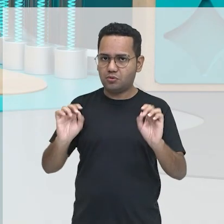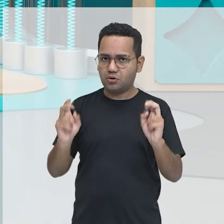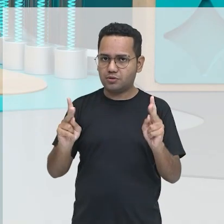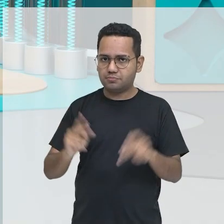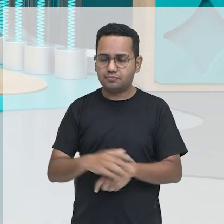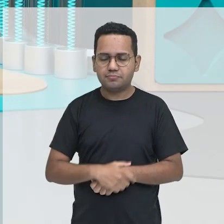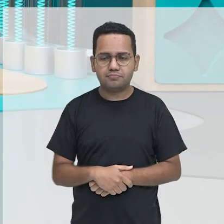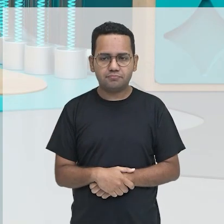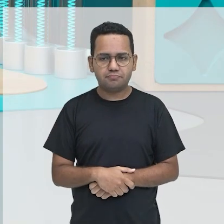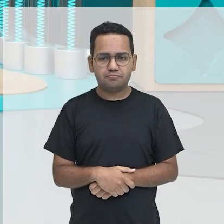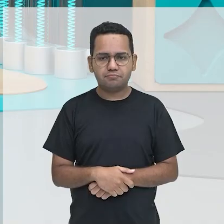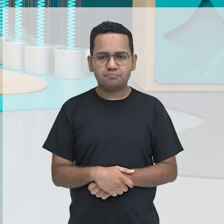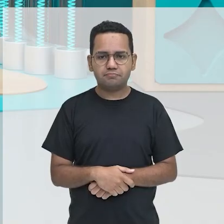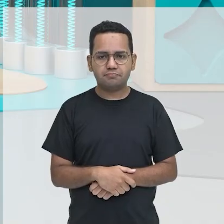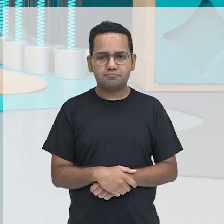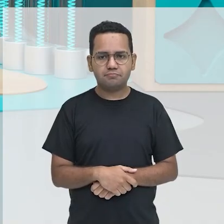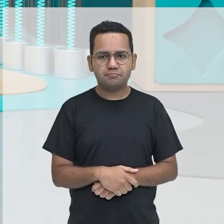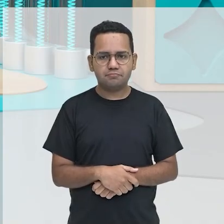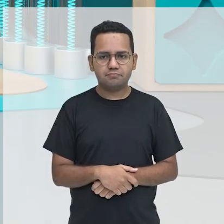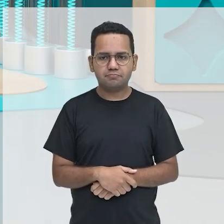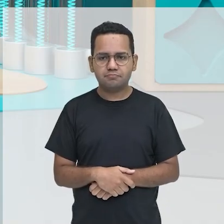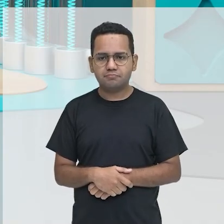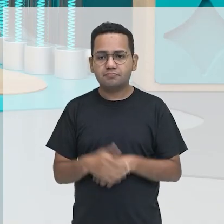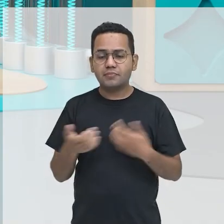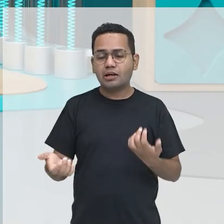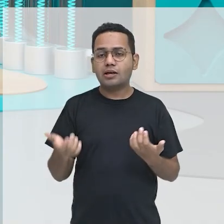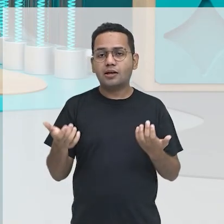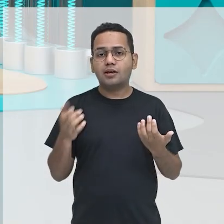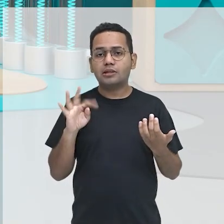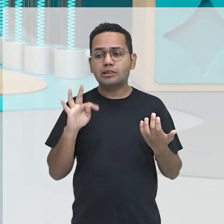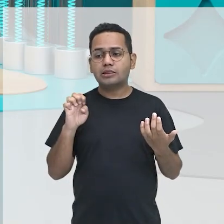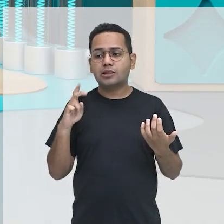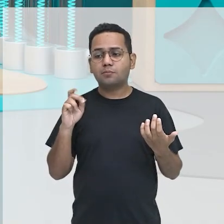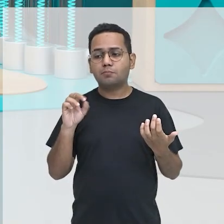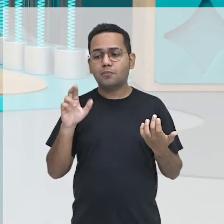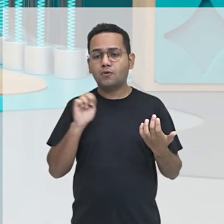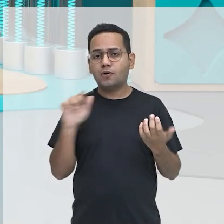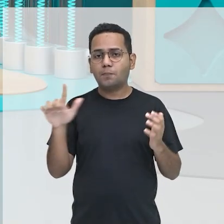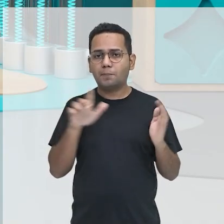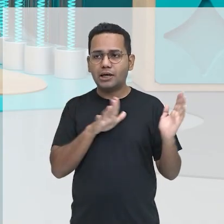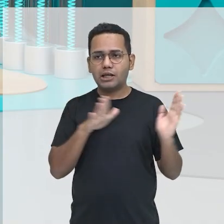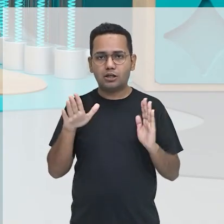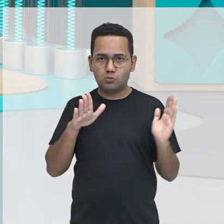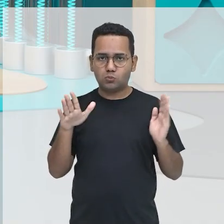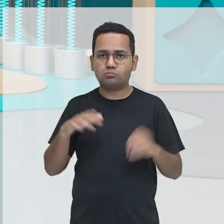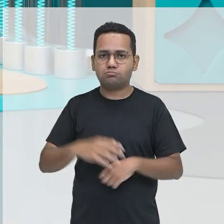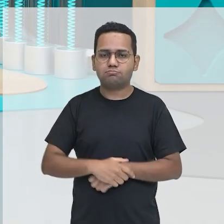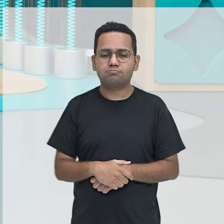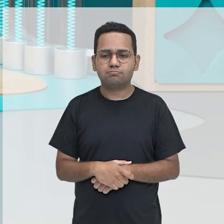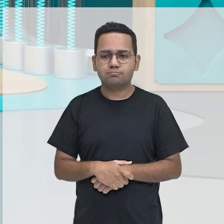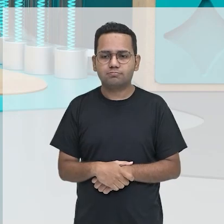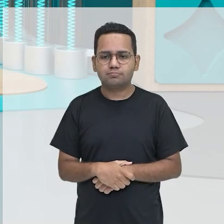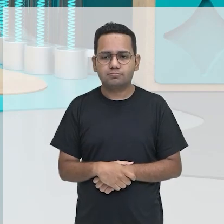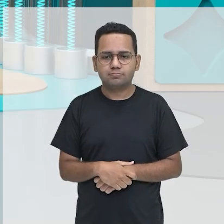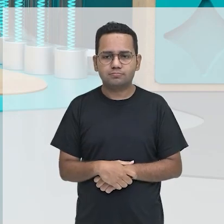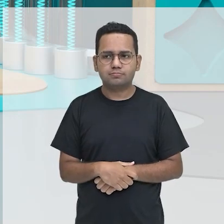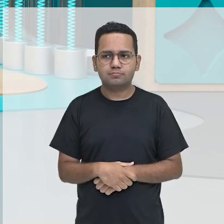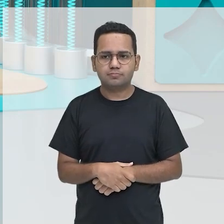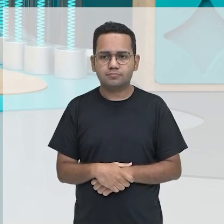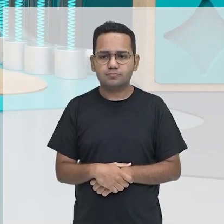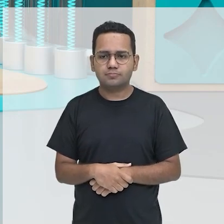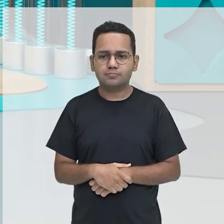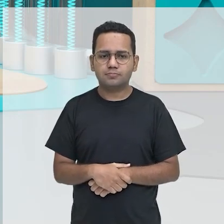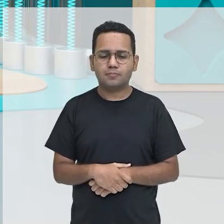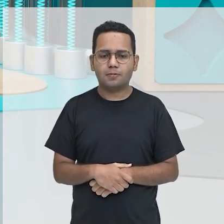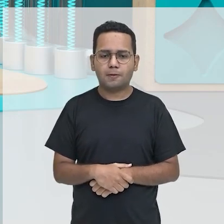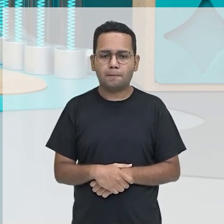essa relação entre elas é de relação temporal. Uma ação só vai acontecer quando outra acontecer. Tá certo?